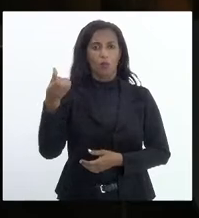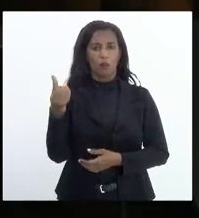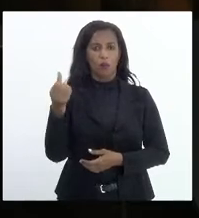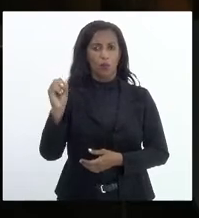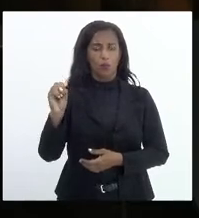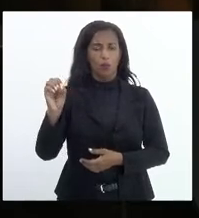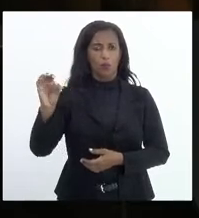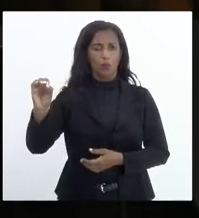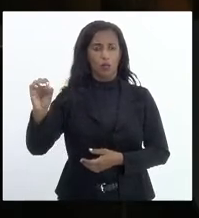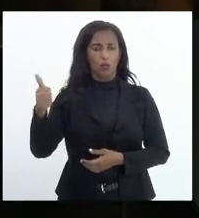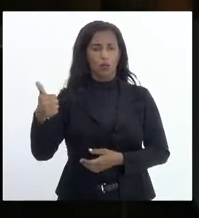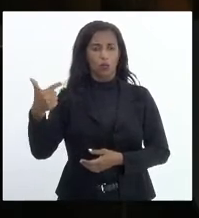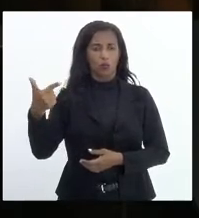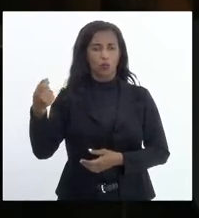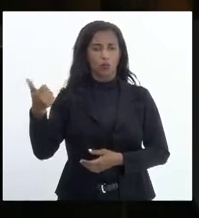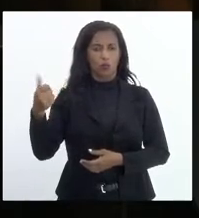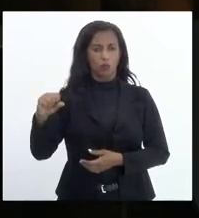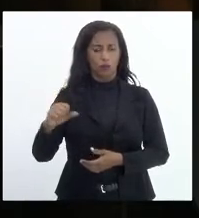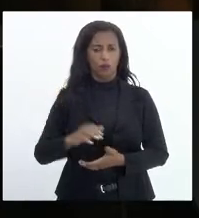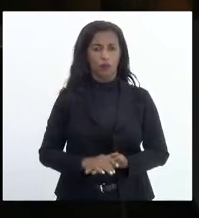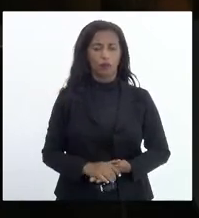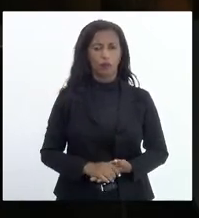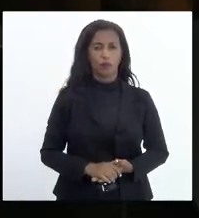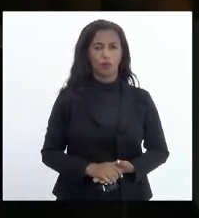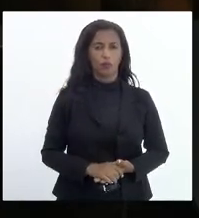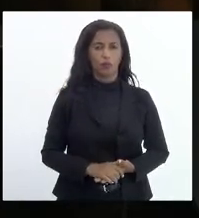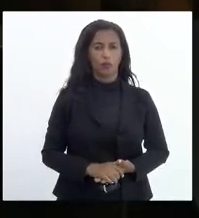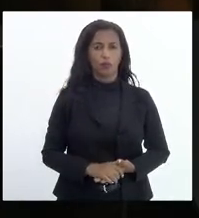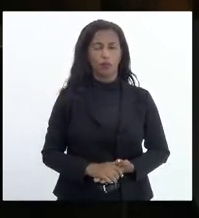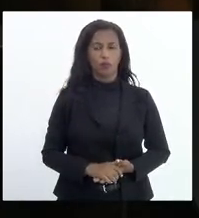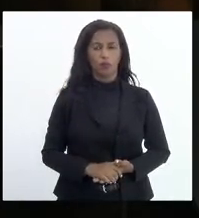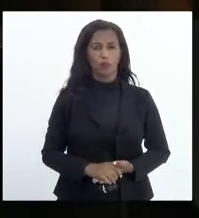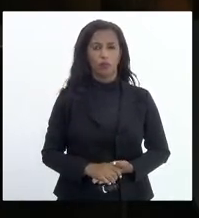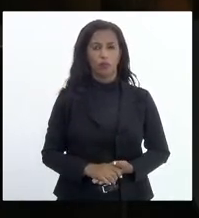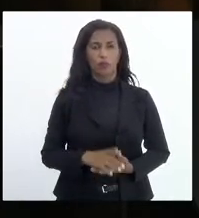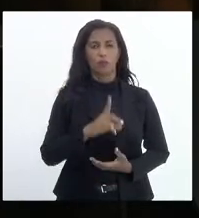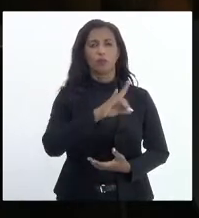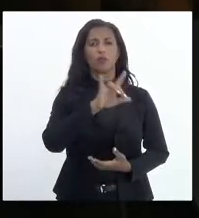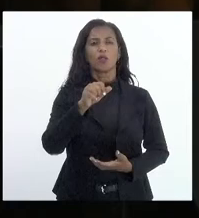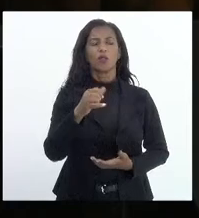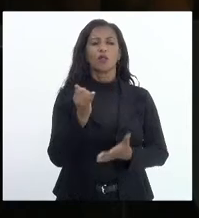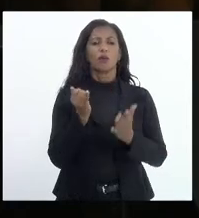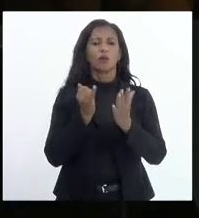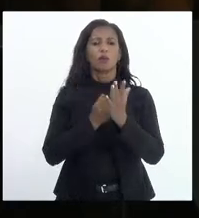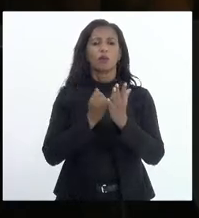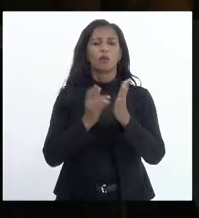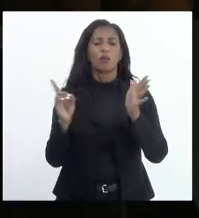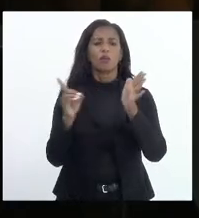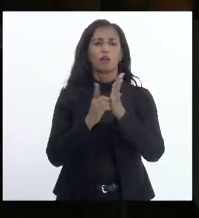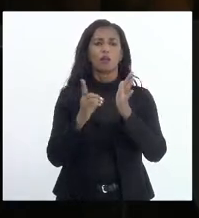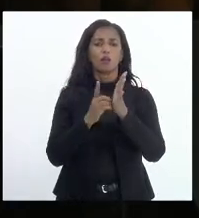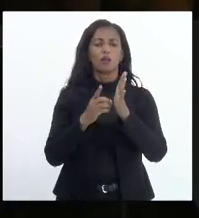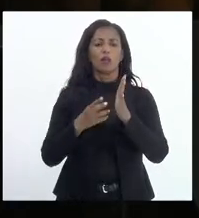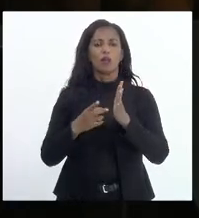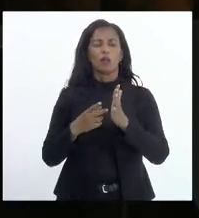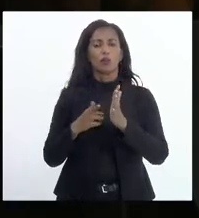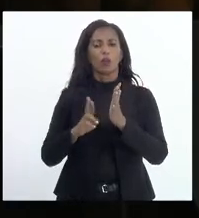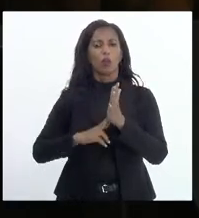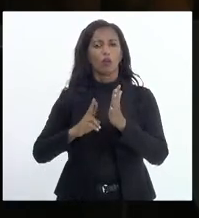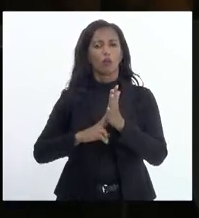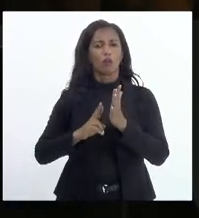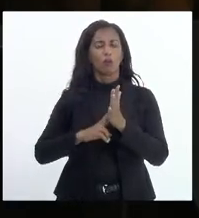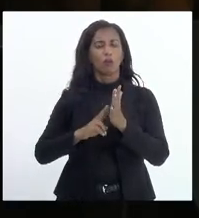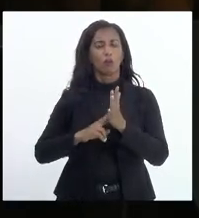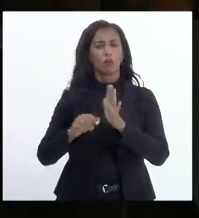680 um de 19 data para publicação do Decreto regulamentador